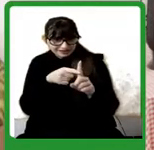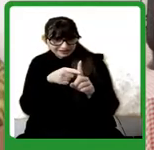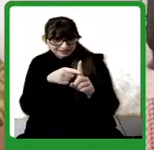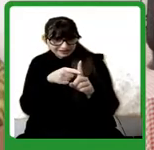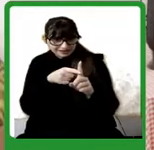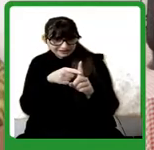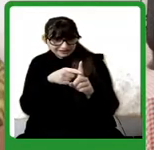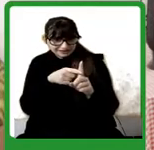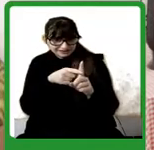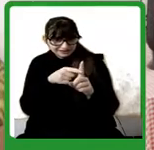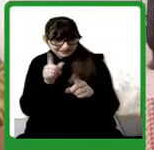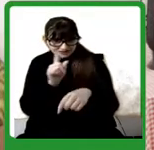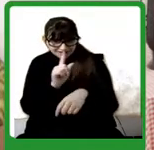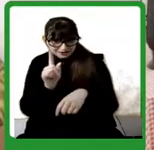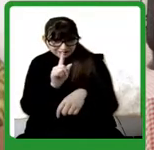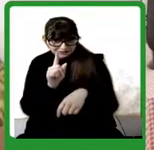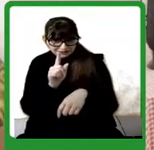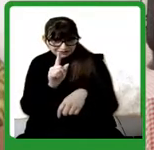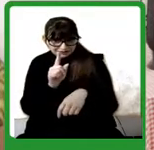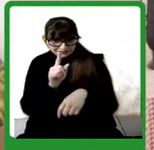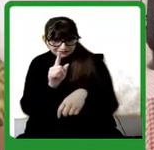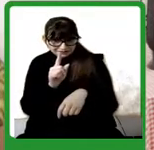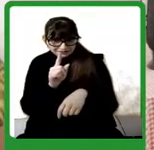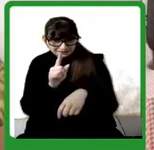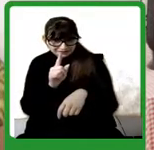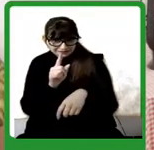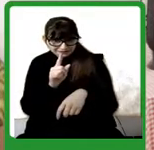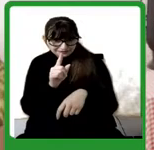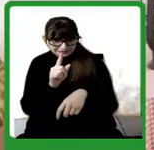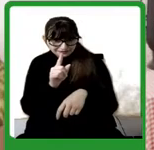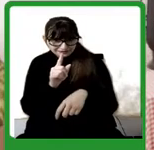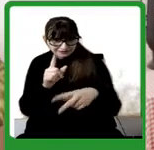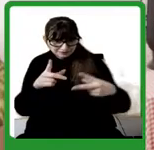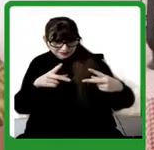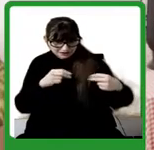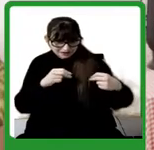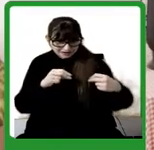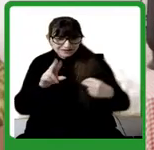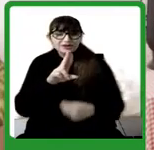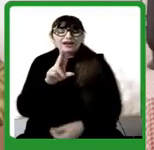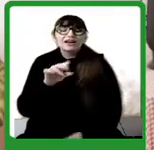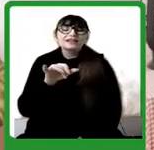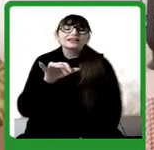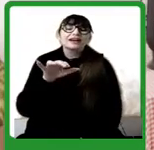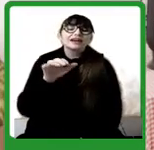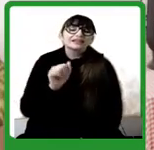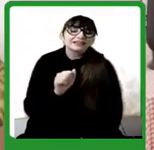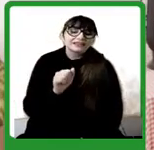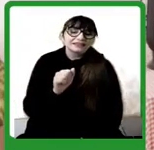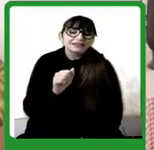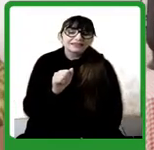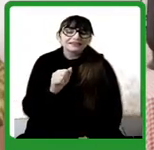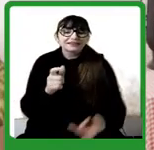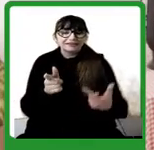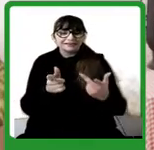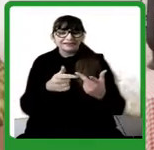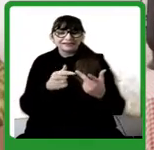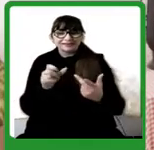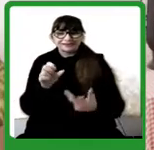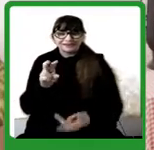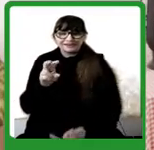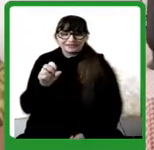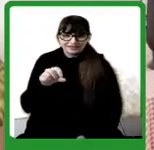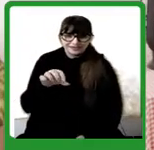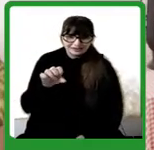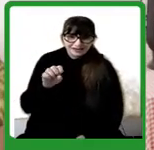Não é essa aí? Ela não merece isso. Tânia, não? É Vanessa. Tá, mas a morena da farmácia que tava com tese de